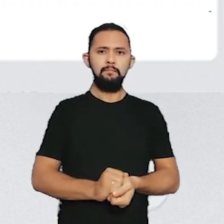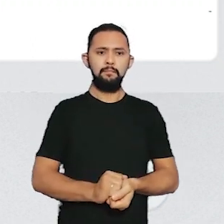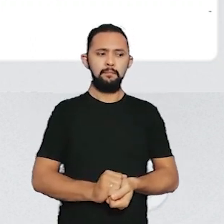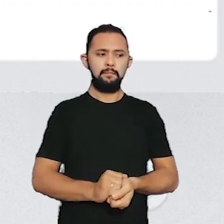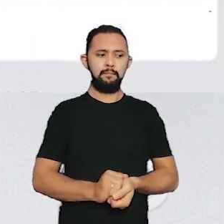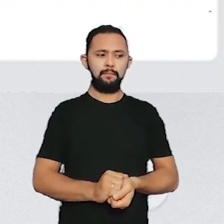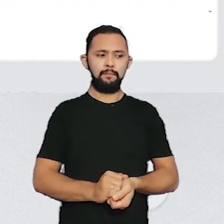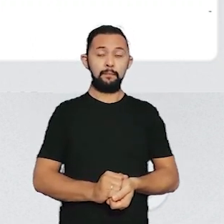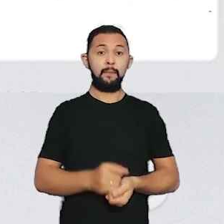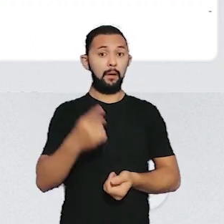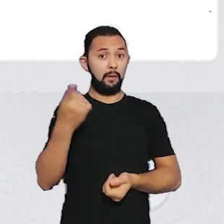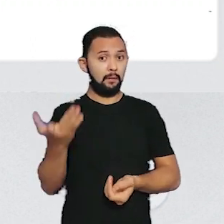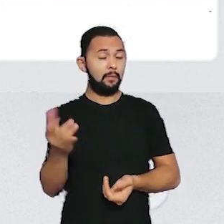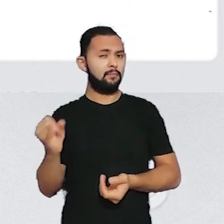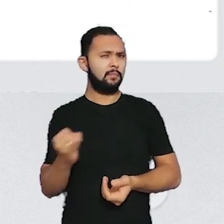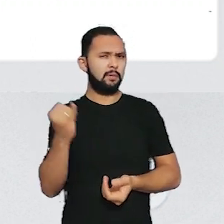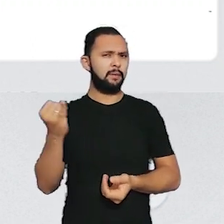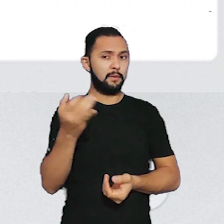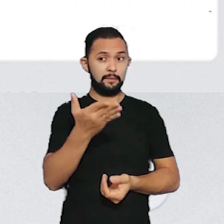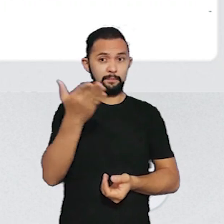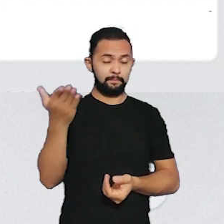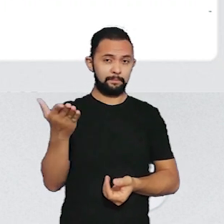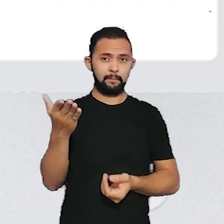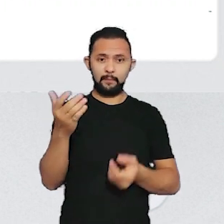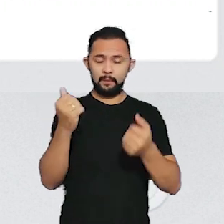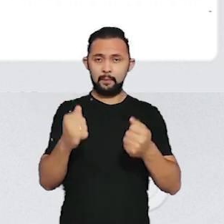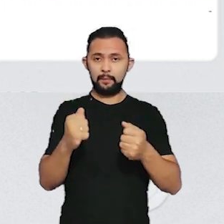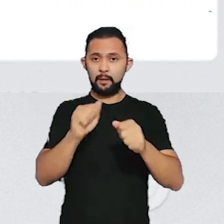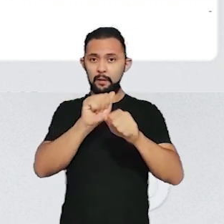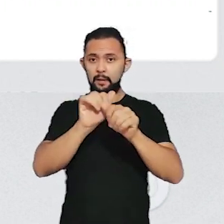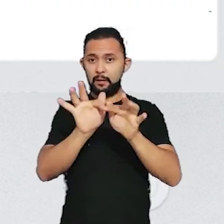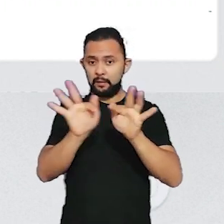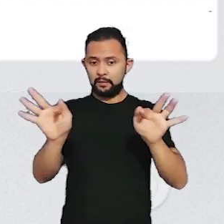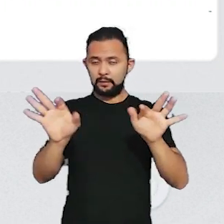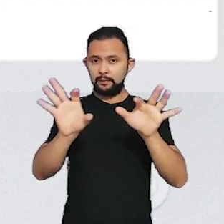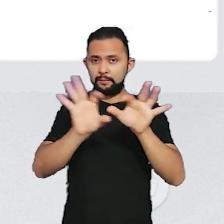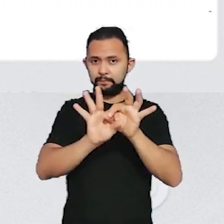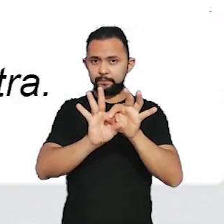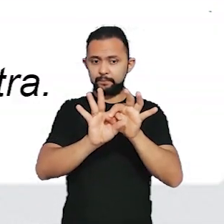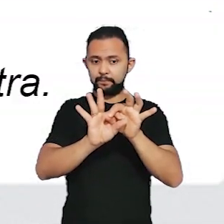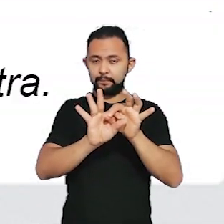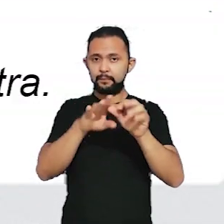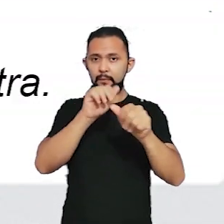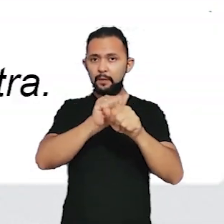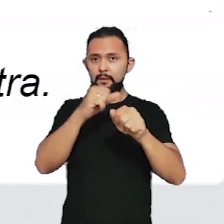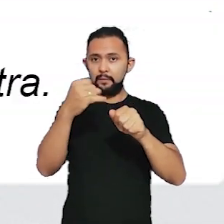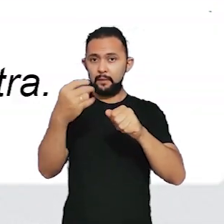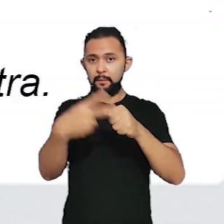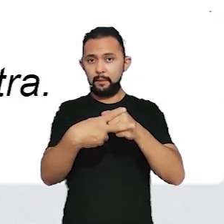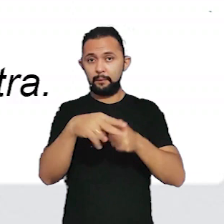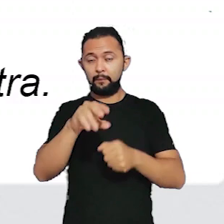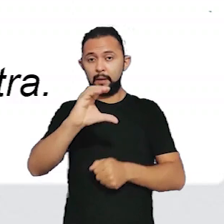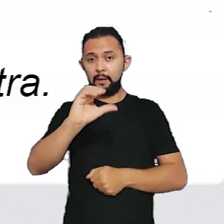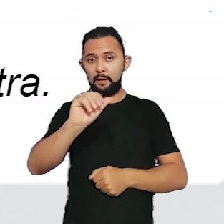Pessoal, um detalhe muito importante para as orações adverbiais causais, tá? É muito importante que